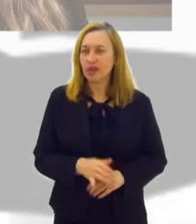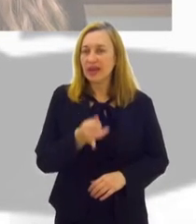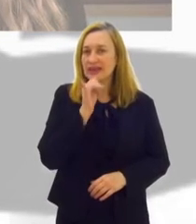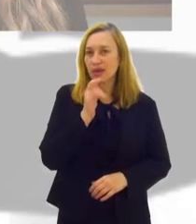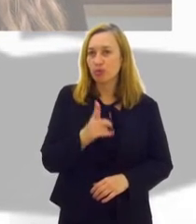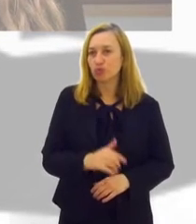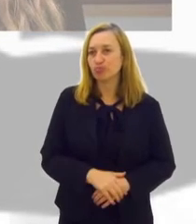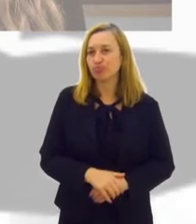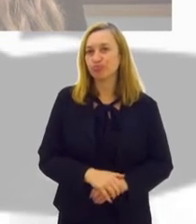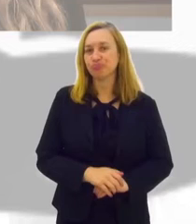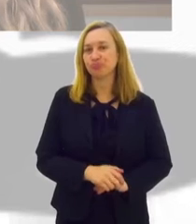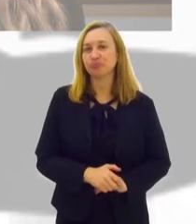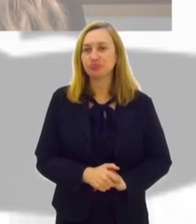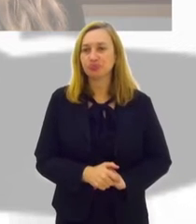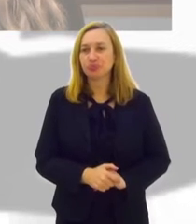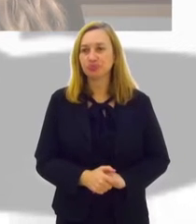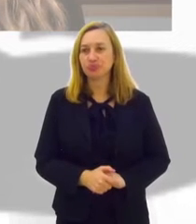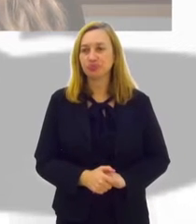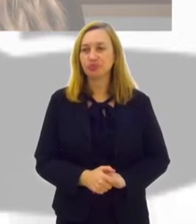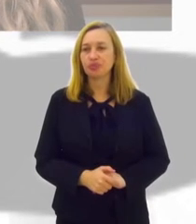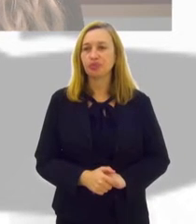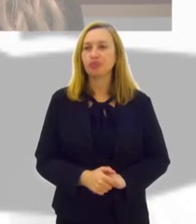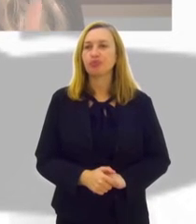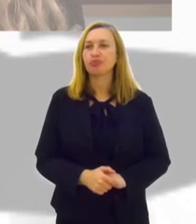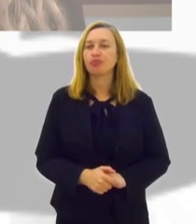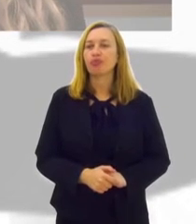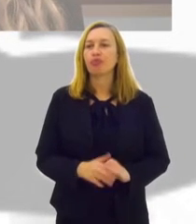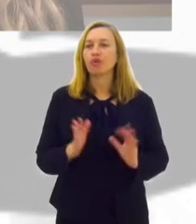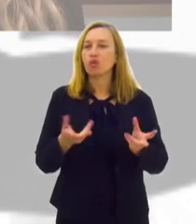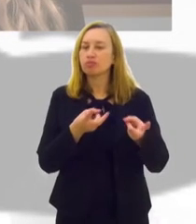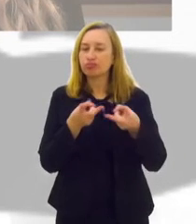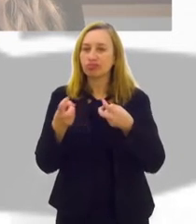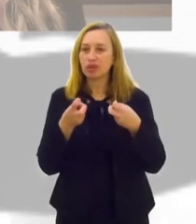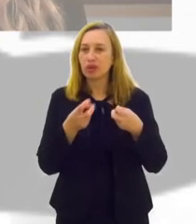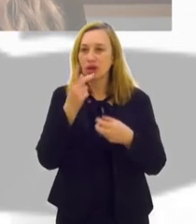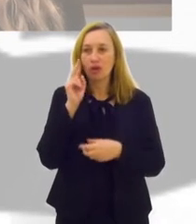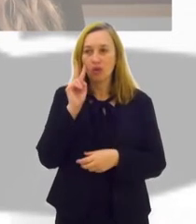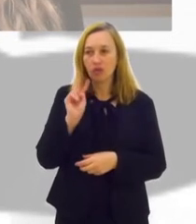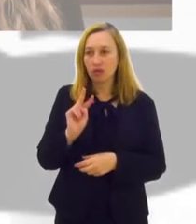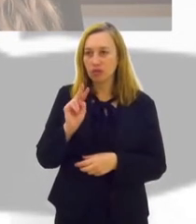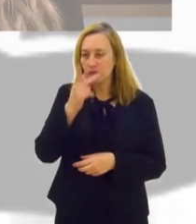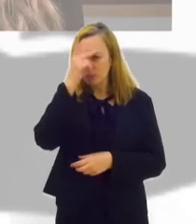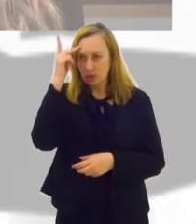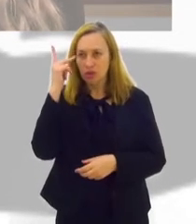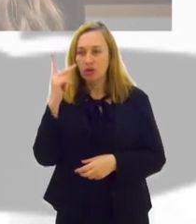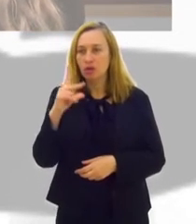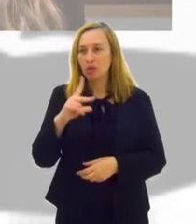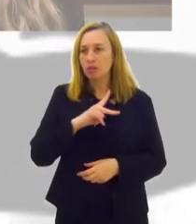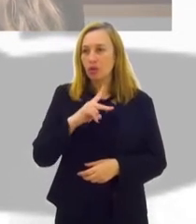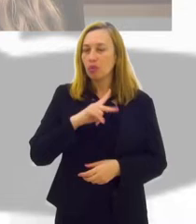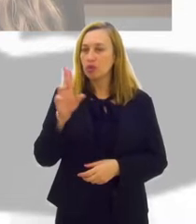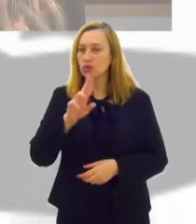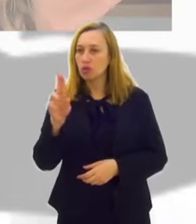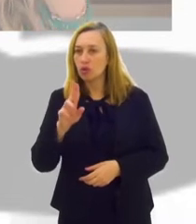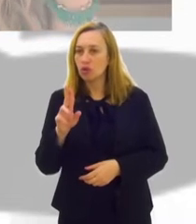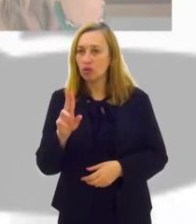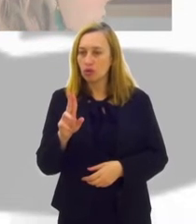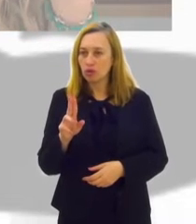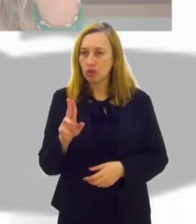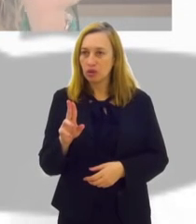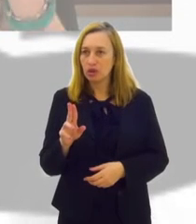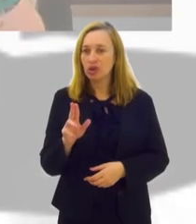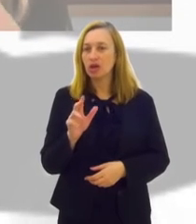quer dizer? Por exemplo, hoje em dia, navegando, nós vemos que pessoas colocam até seus próprios nomes. Então,